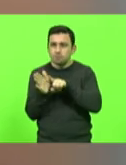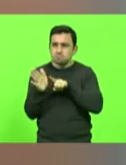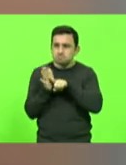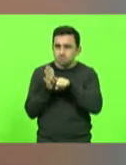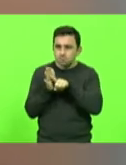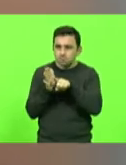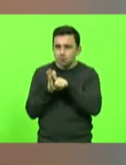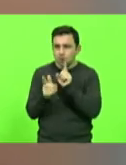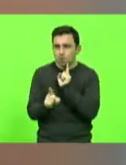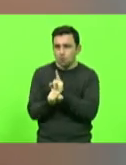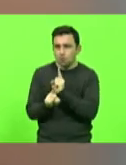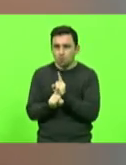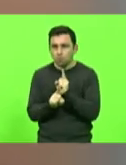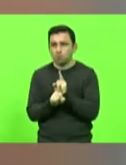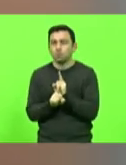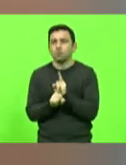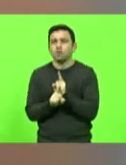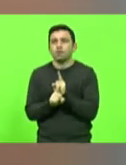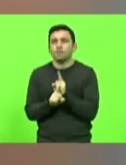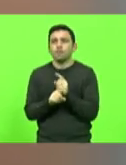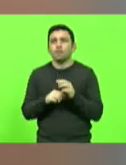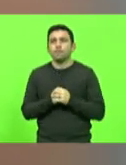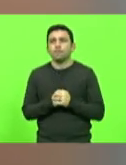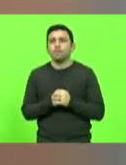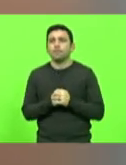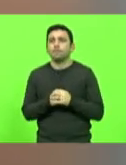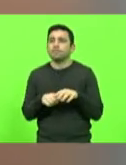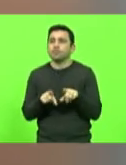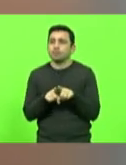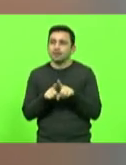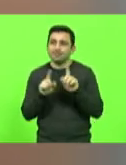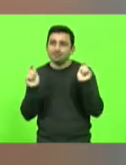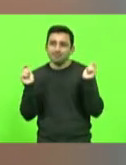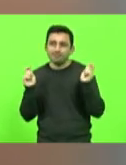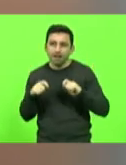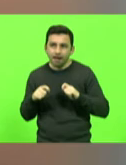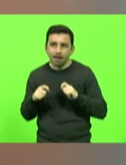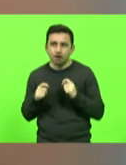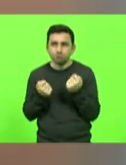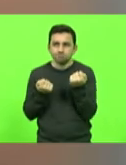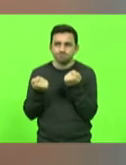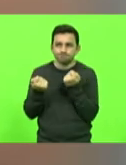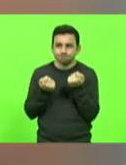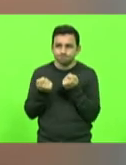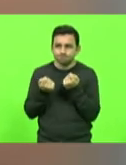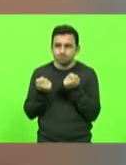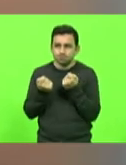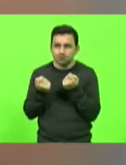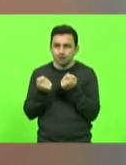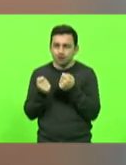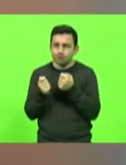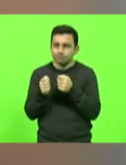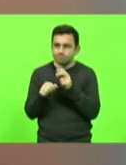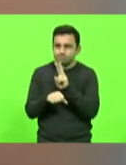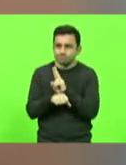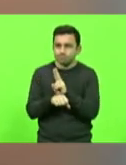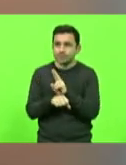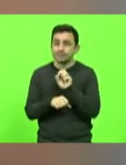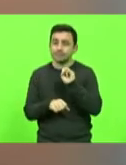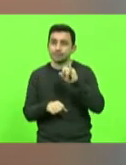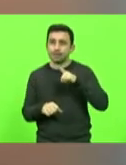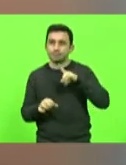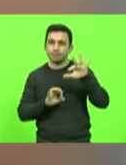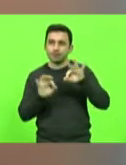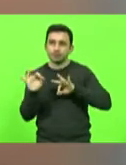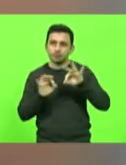como falhas da gestão. Isso é possível controlar e monitorar a política se houver planejamento